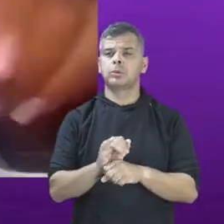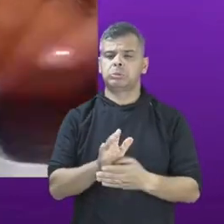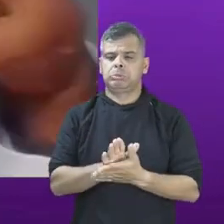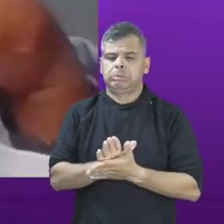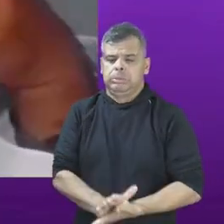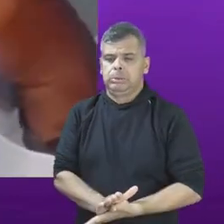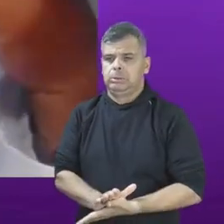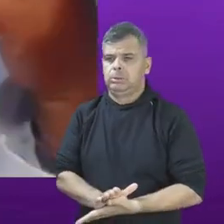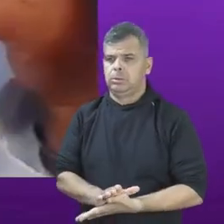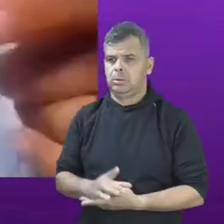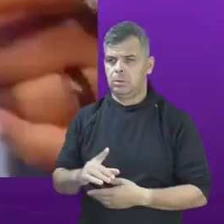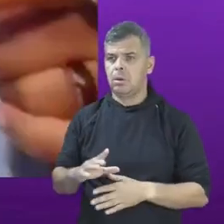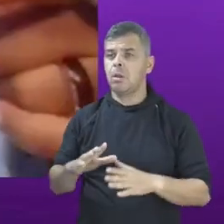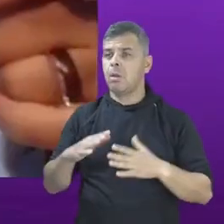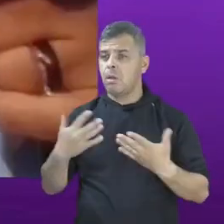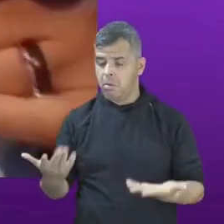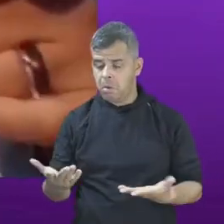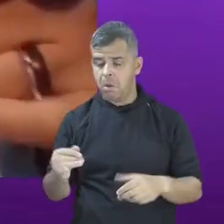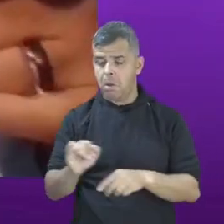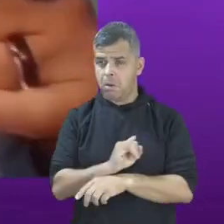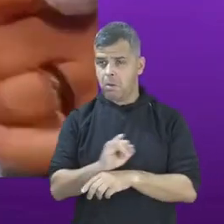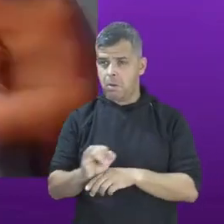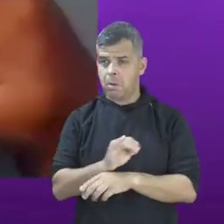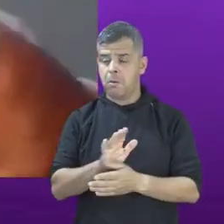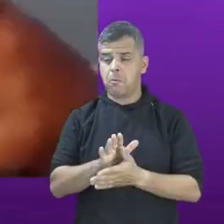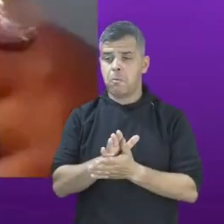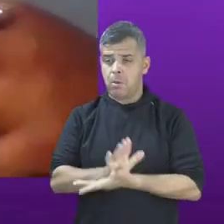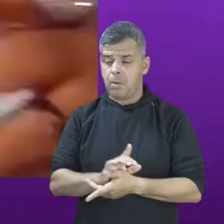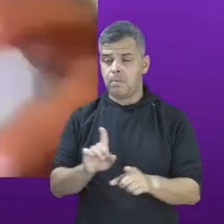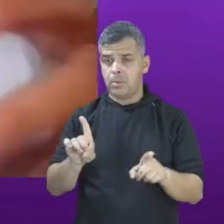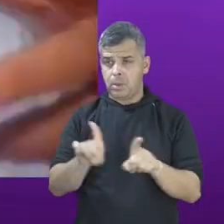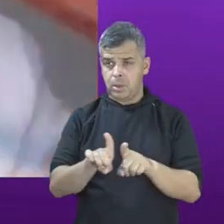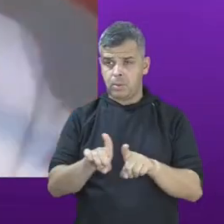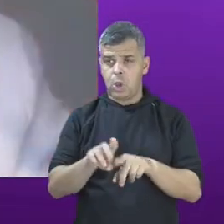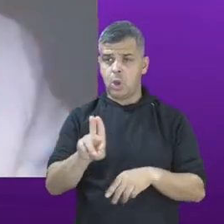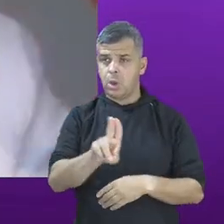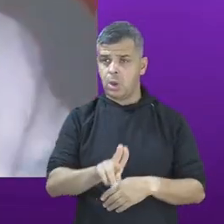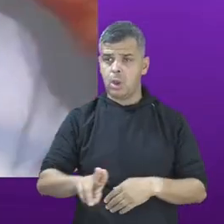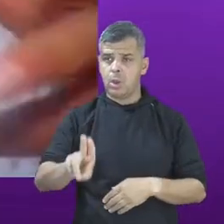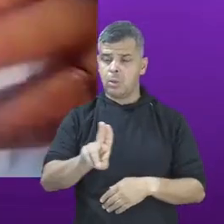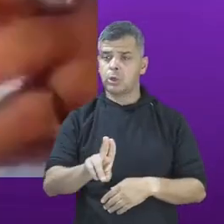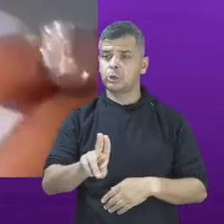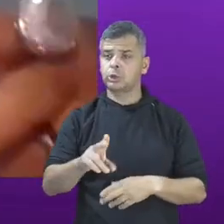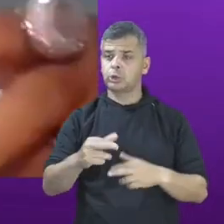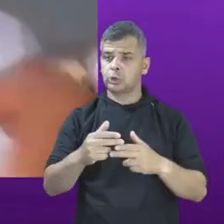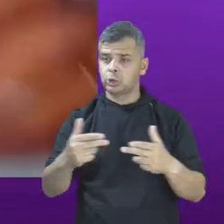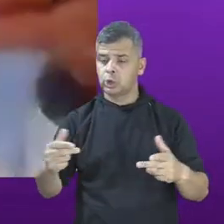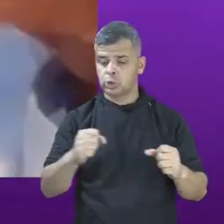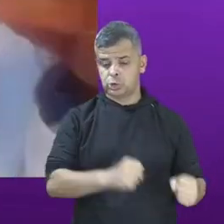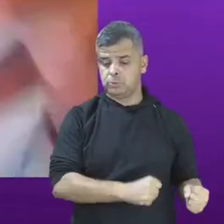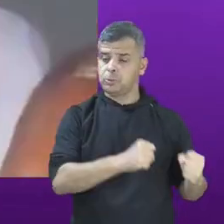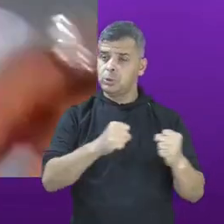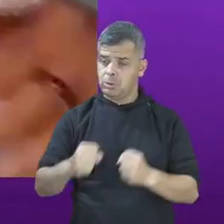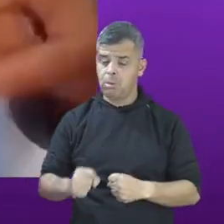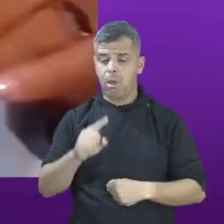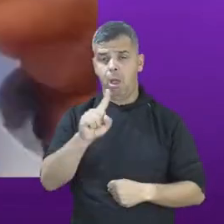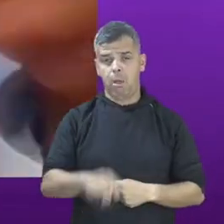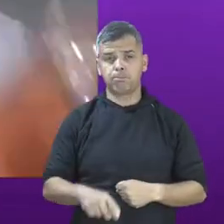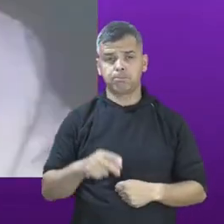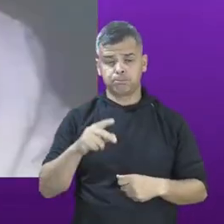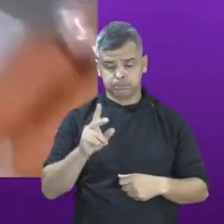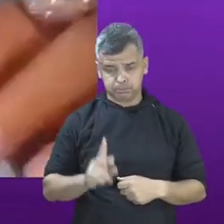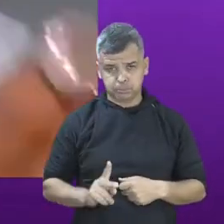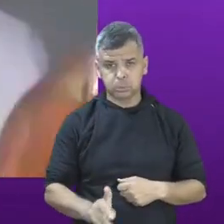opressão, e que aí, por ser uma estratégia de opressão, também utiliza-se dos mecanismos de poder, é preciso a